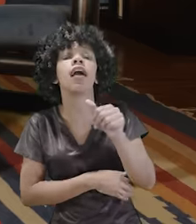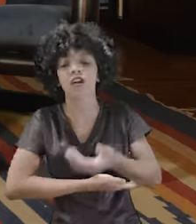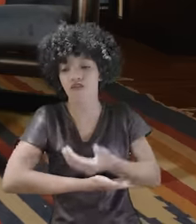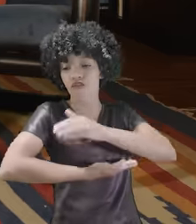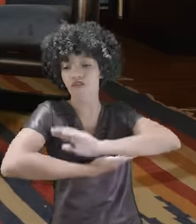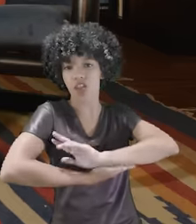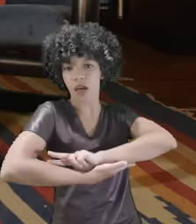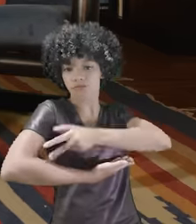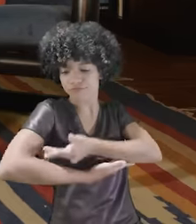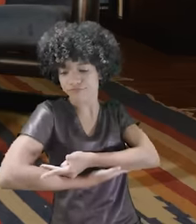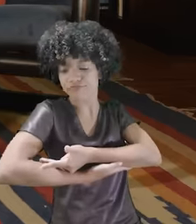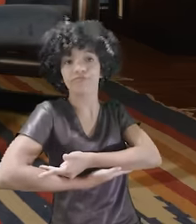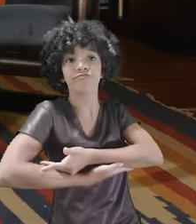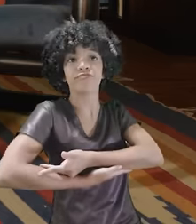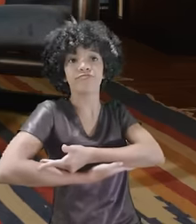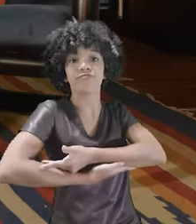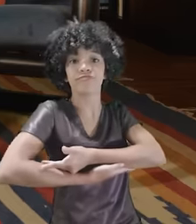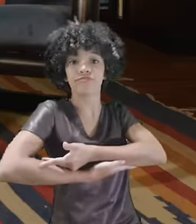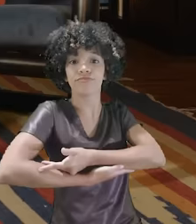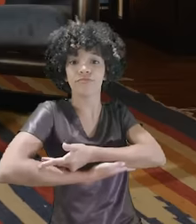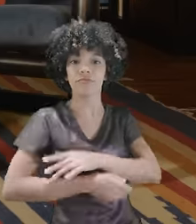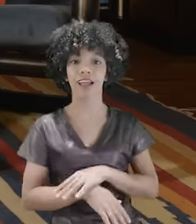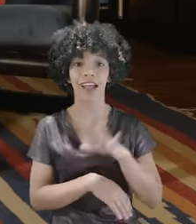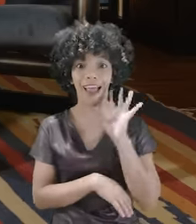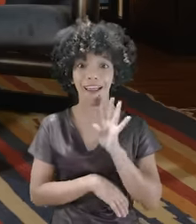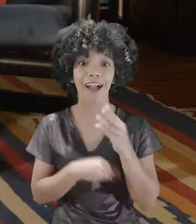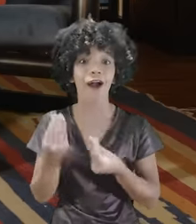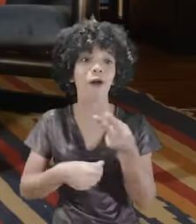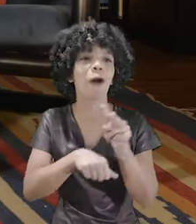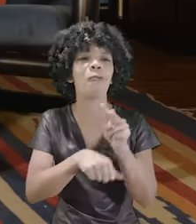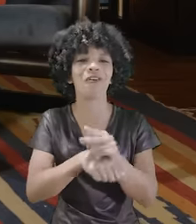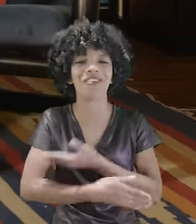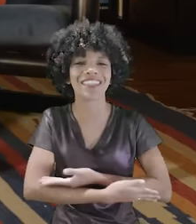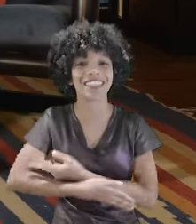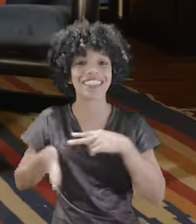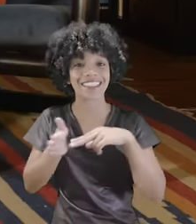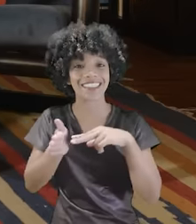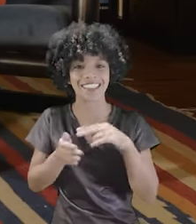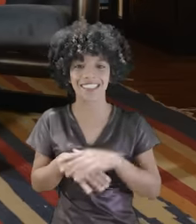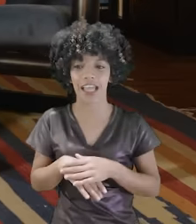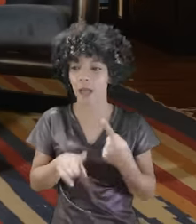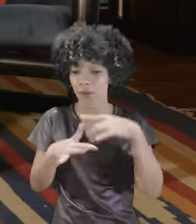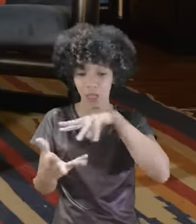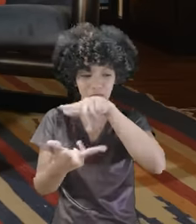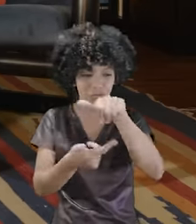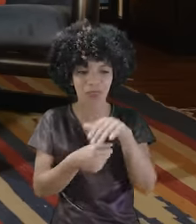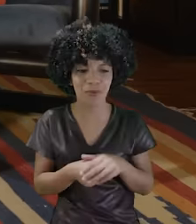vira ele na barriga assim e é legal que está vendo como é que cuida né lá na Síria